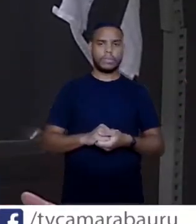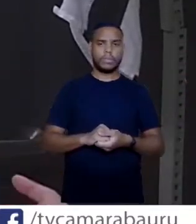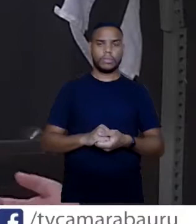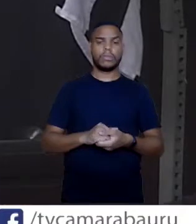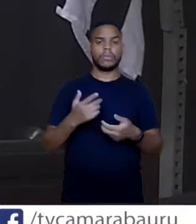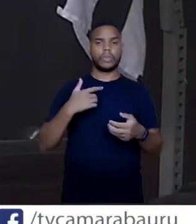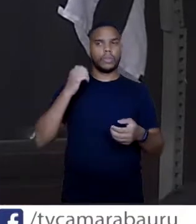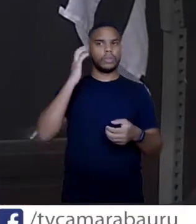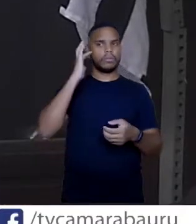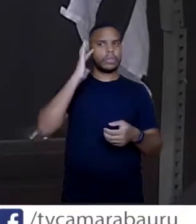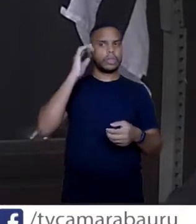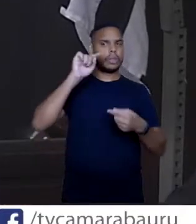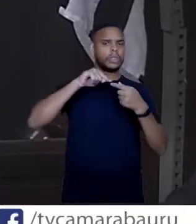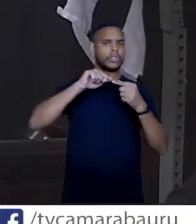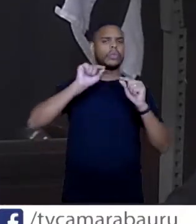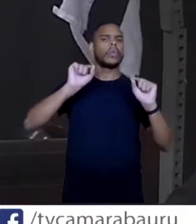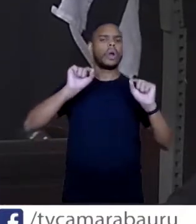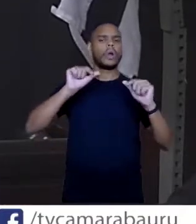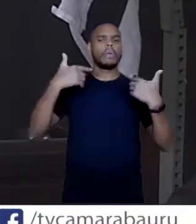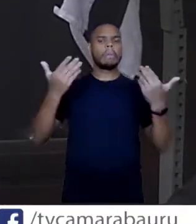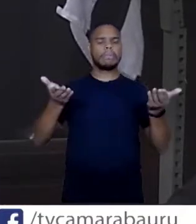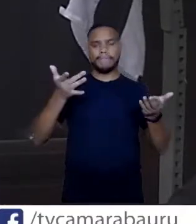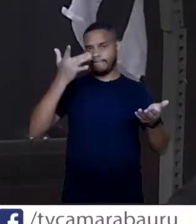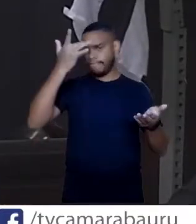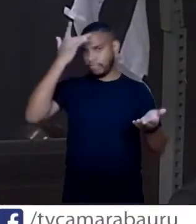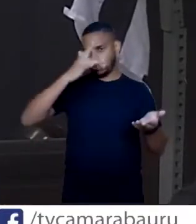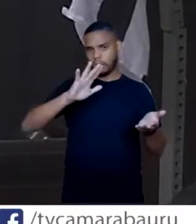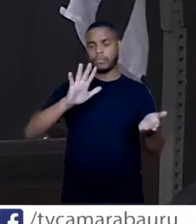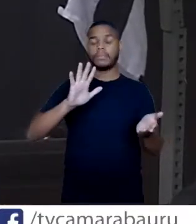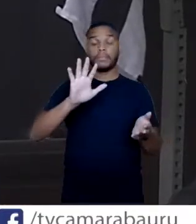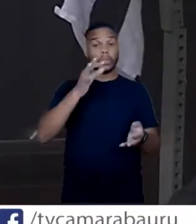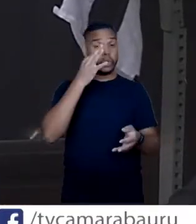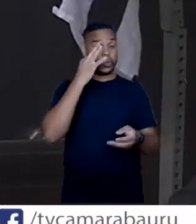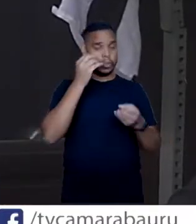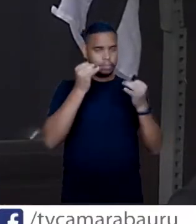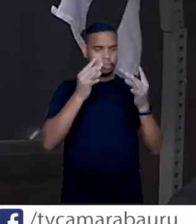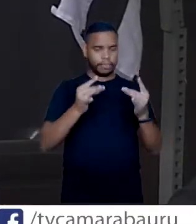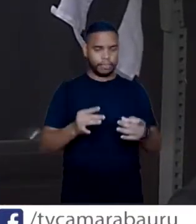mediano mas atente para os detalhes e